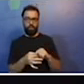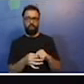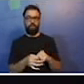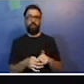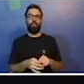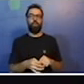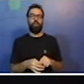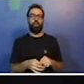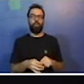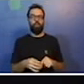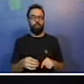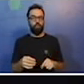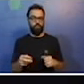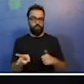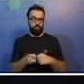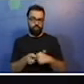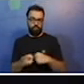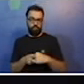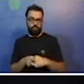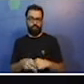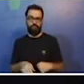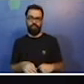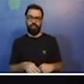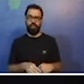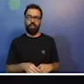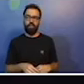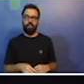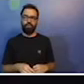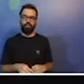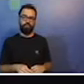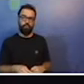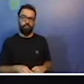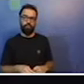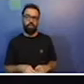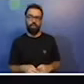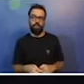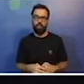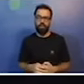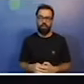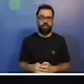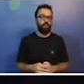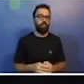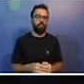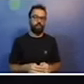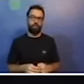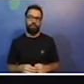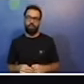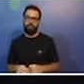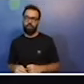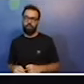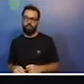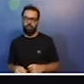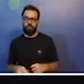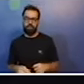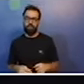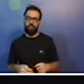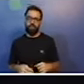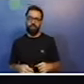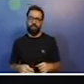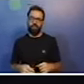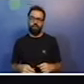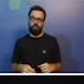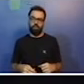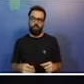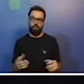pode acontecer de ter dois pronomes pessoais numa mesma oração, o verbo concorda com o que aparecer primeiro.